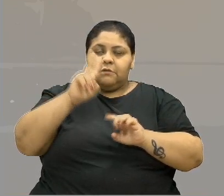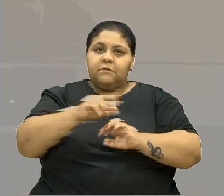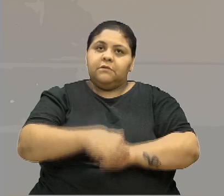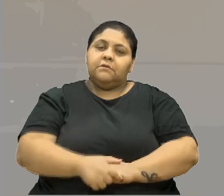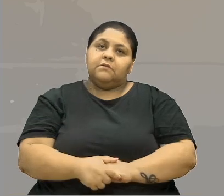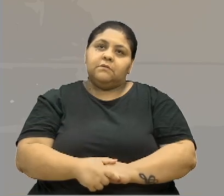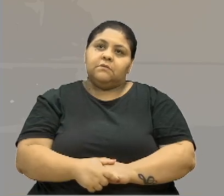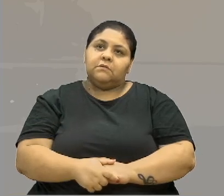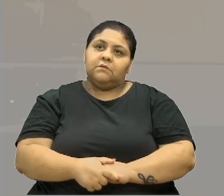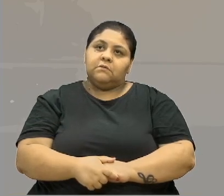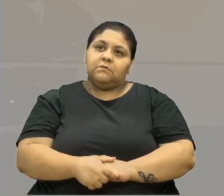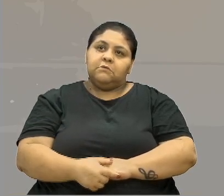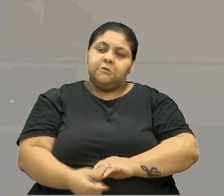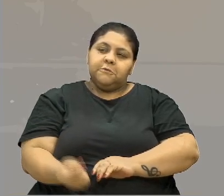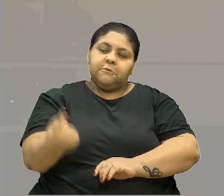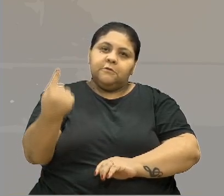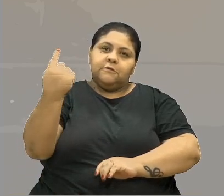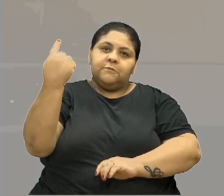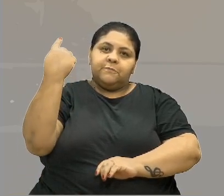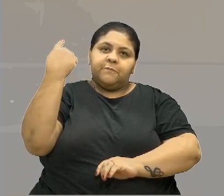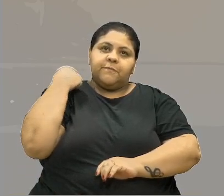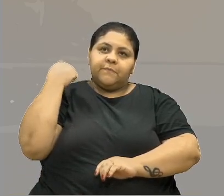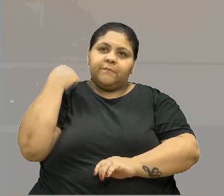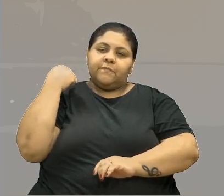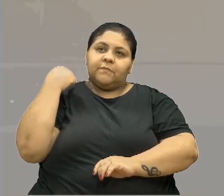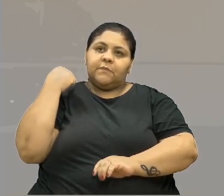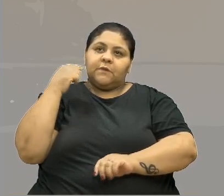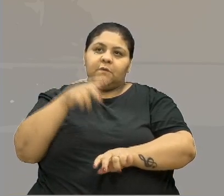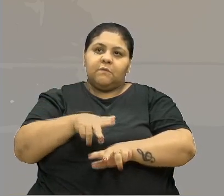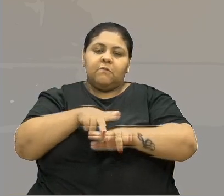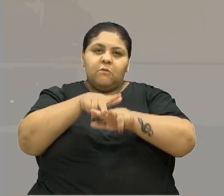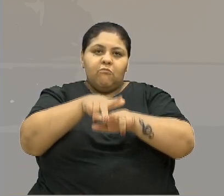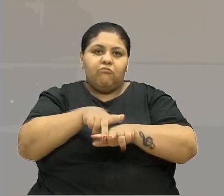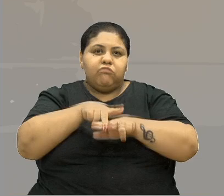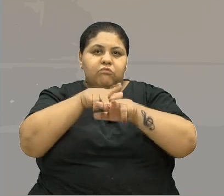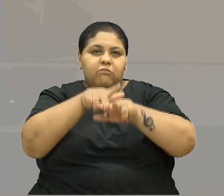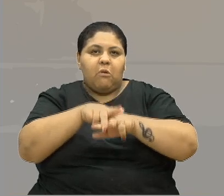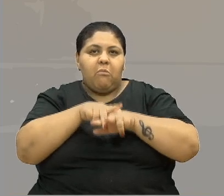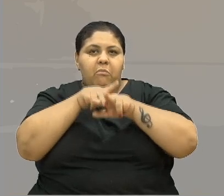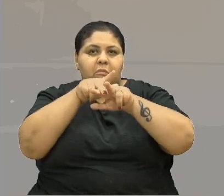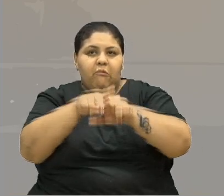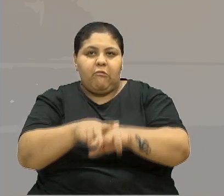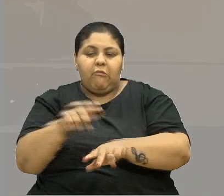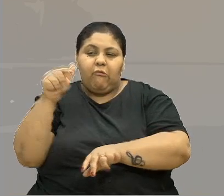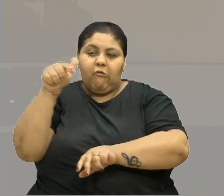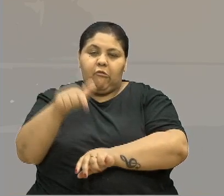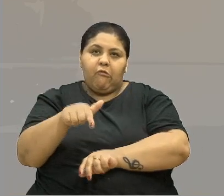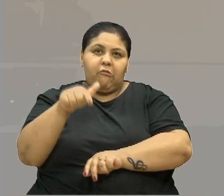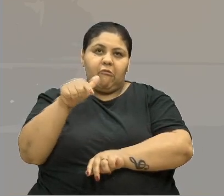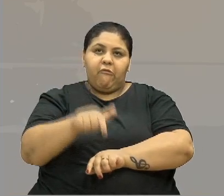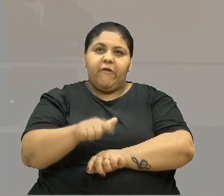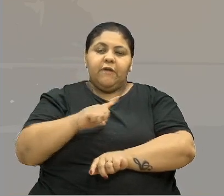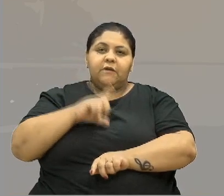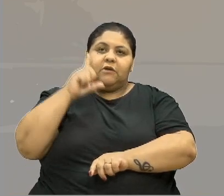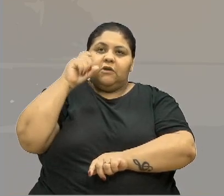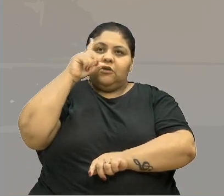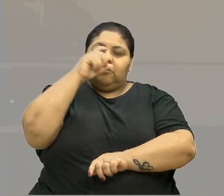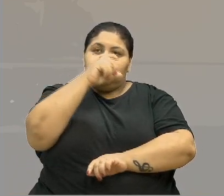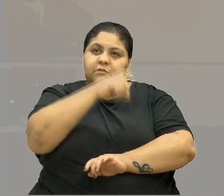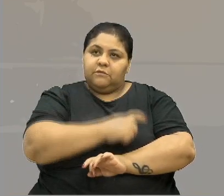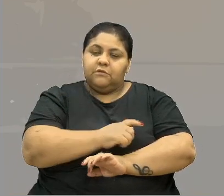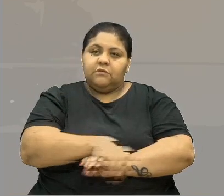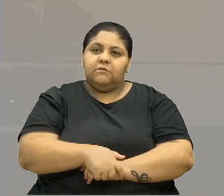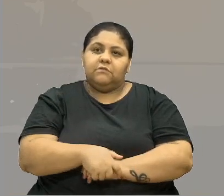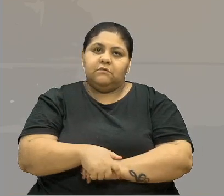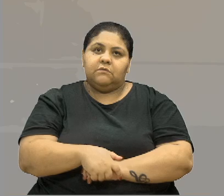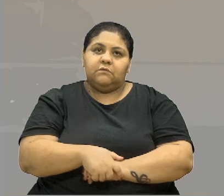dos antepassados, dos tropeiros, carreteiros, que vieram aqui com dificuldades